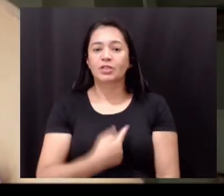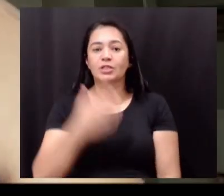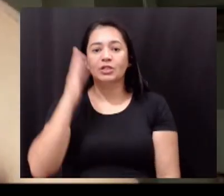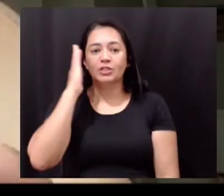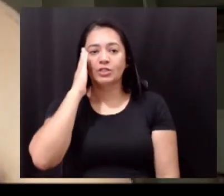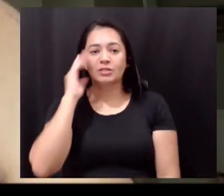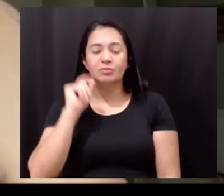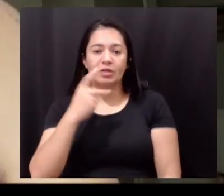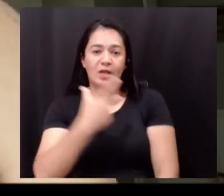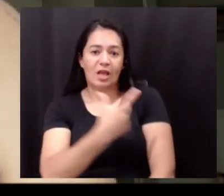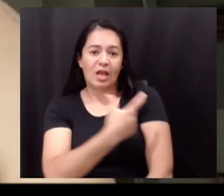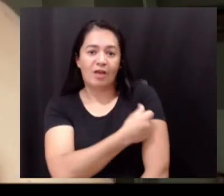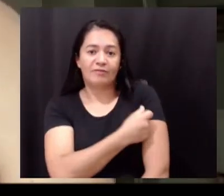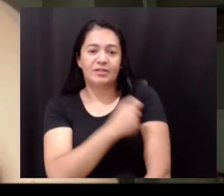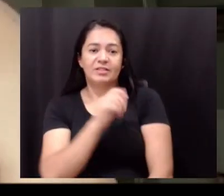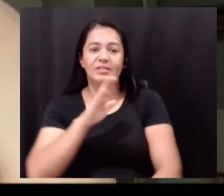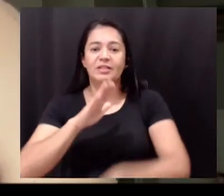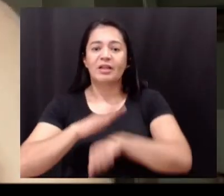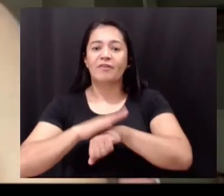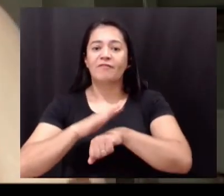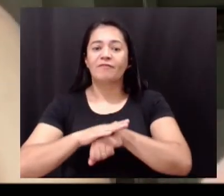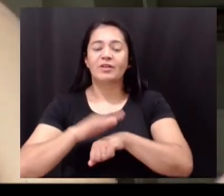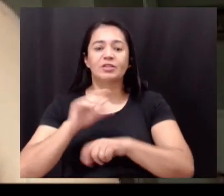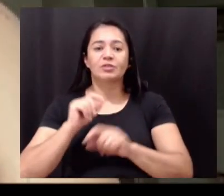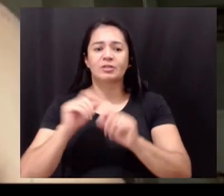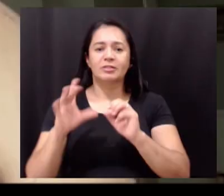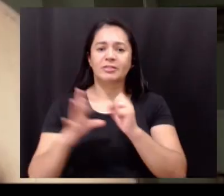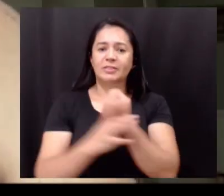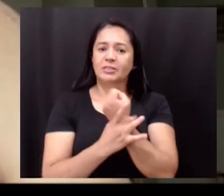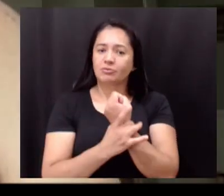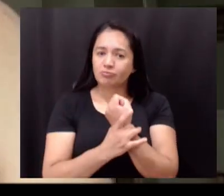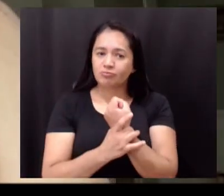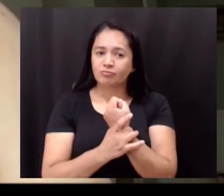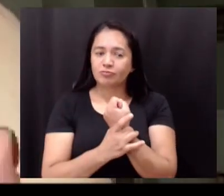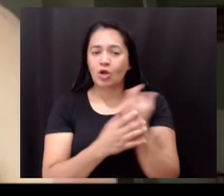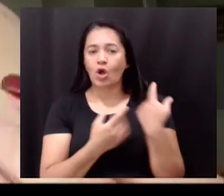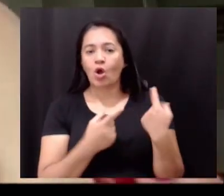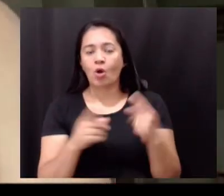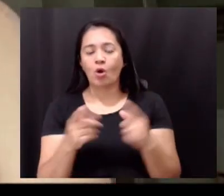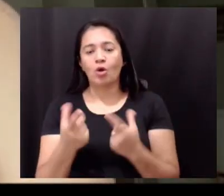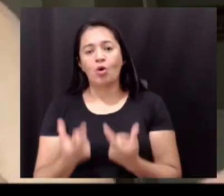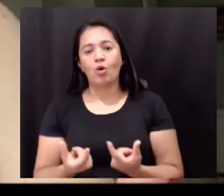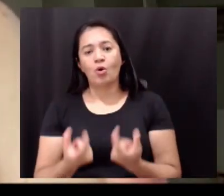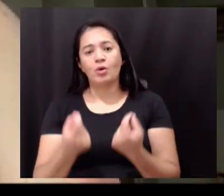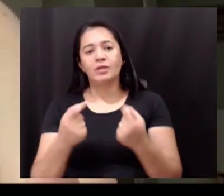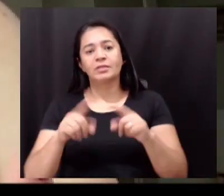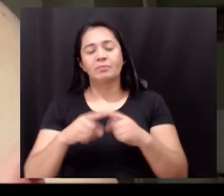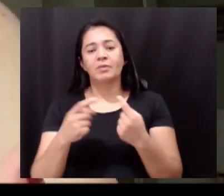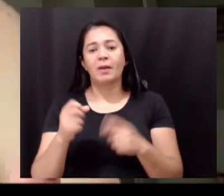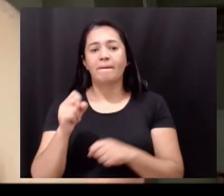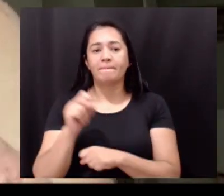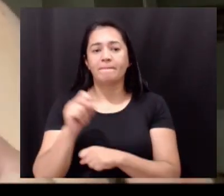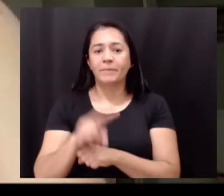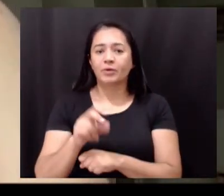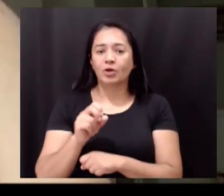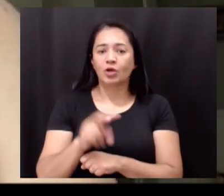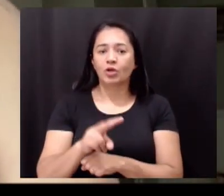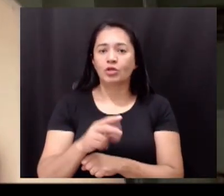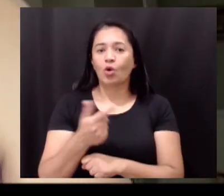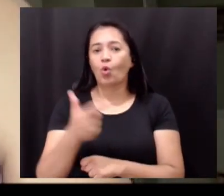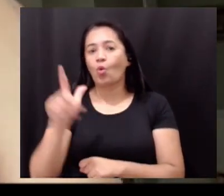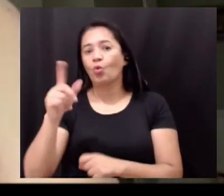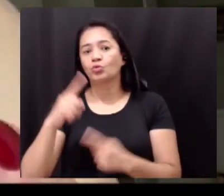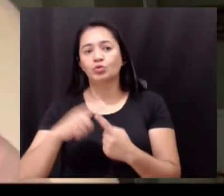segura e eficaz, não apenas contra o câncer do colo do útero, ele também protege contra outros tipos de câncer, né, como por